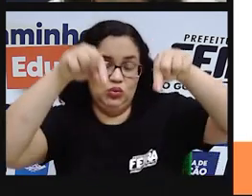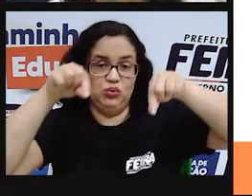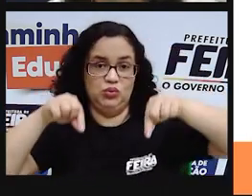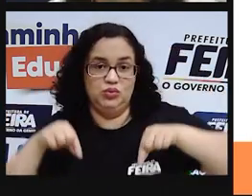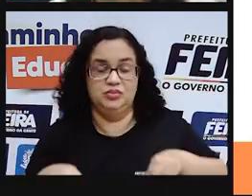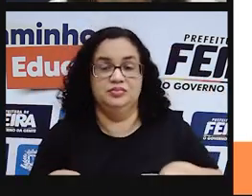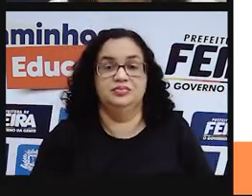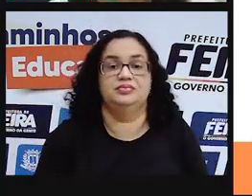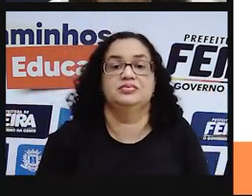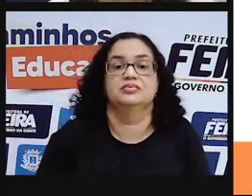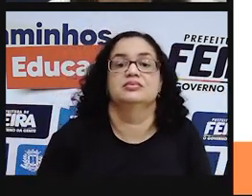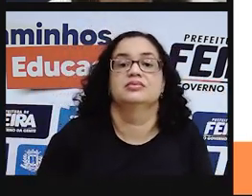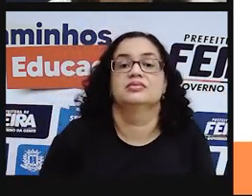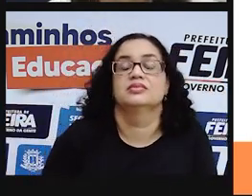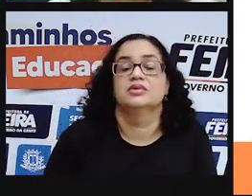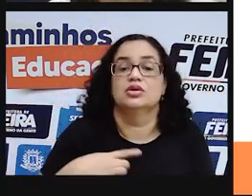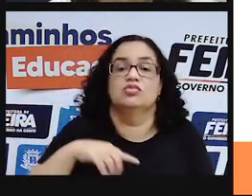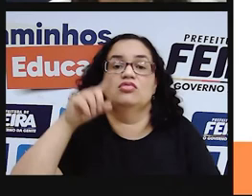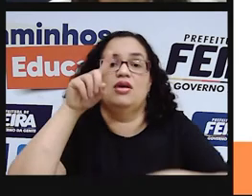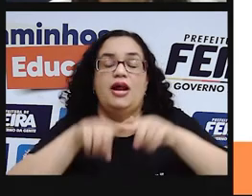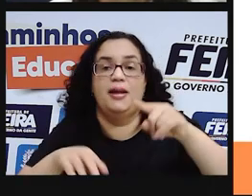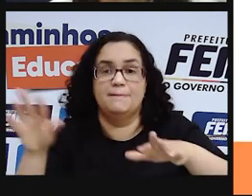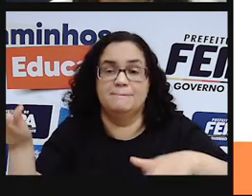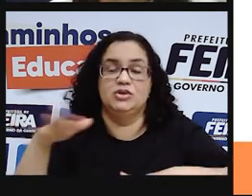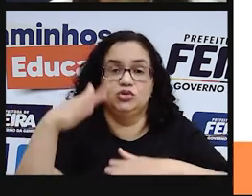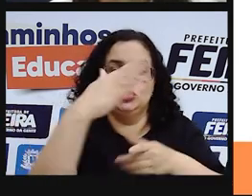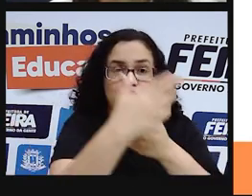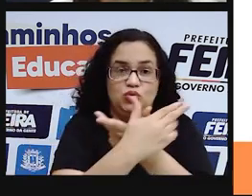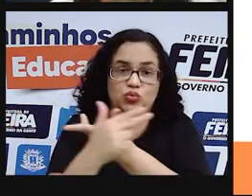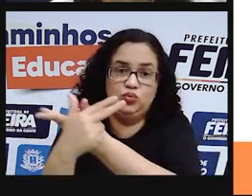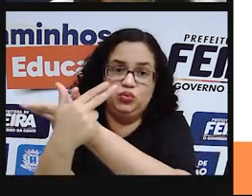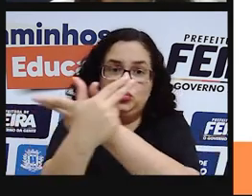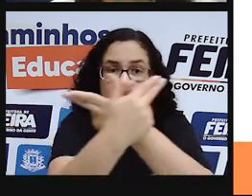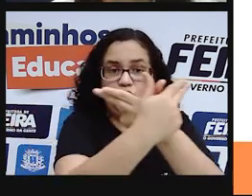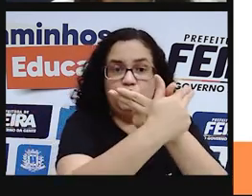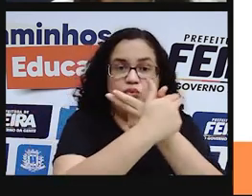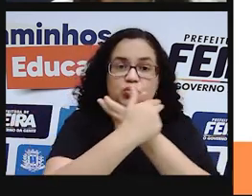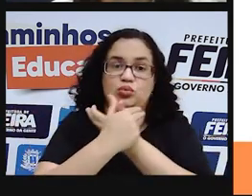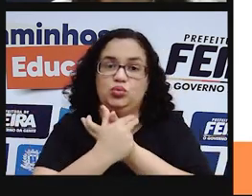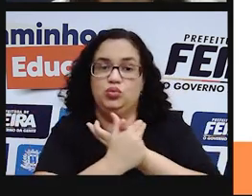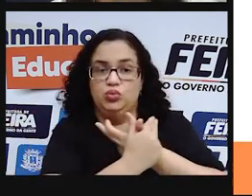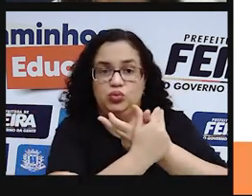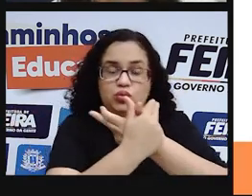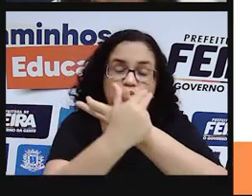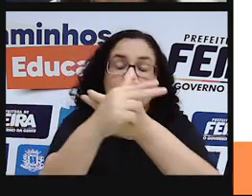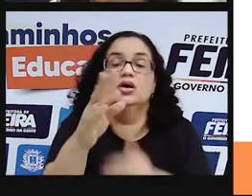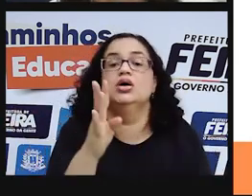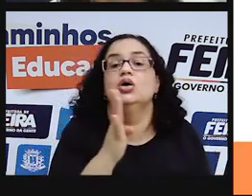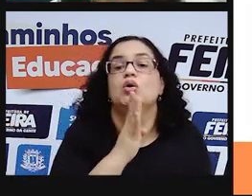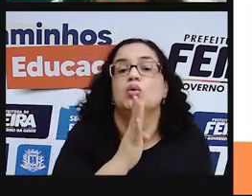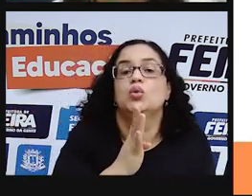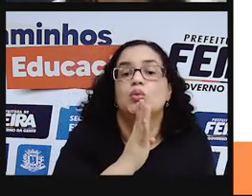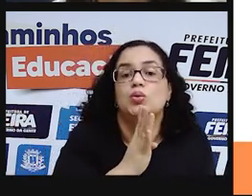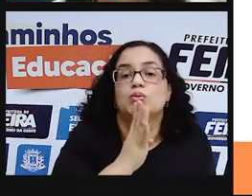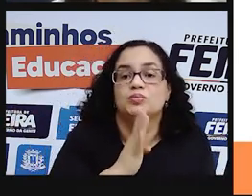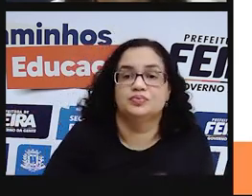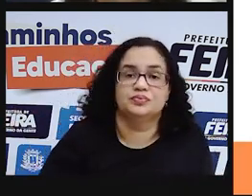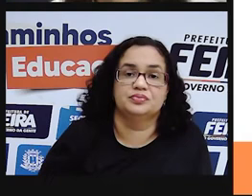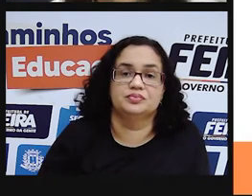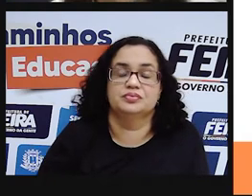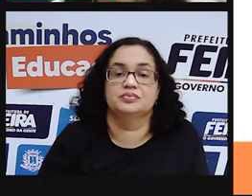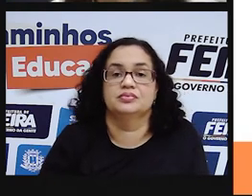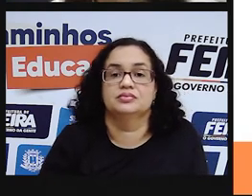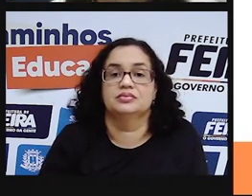aí este se tornou um dos casos de objeto voador não identificado dos óvnis né mais conhecidos da época